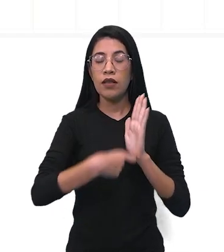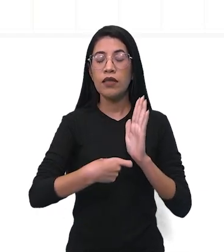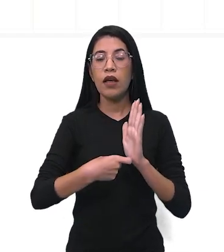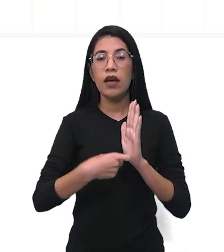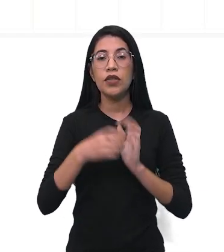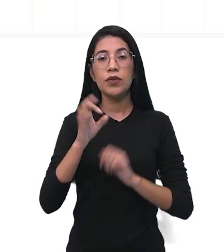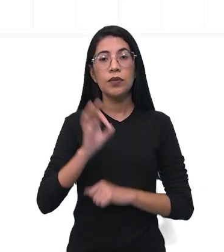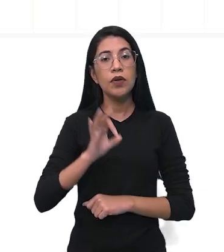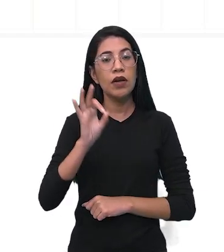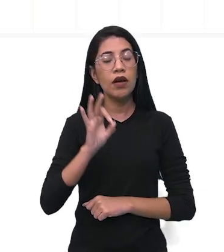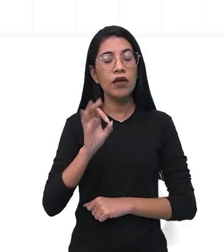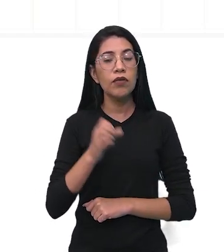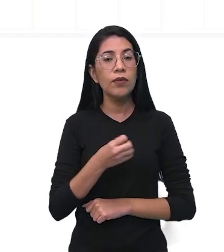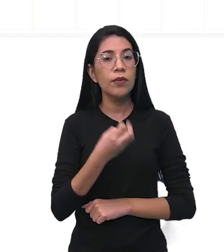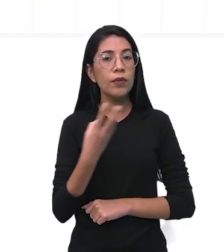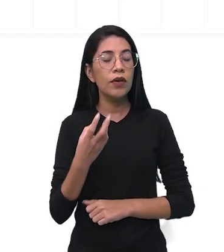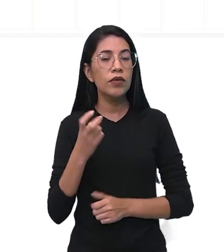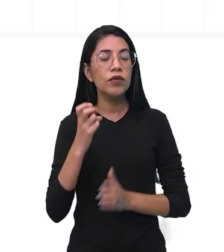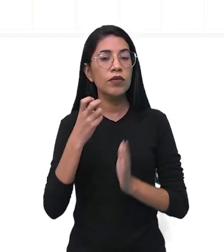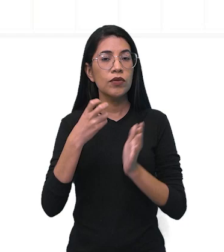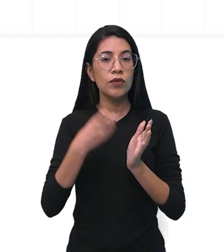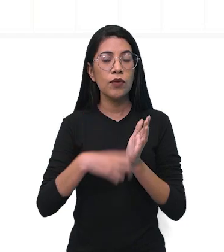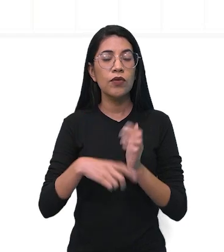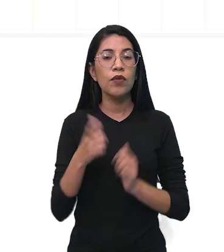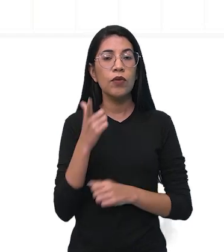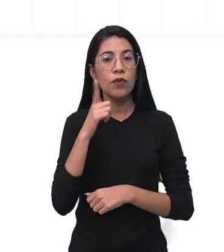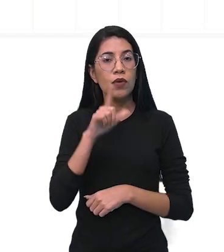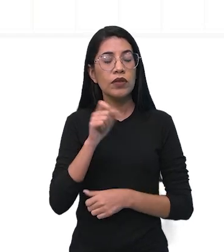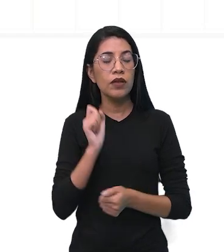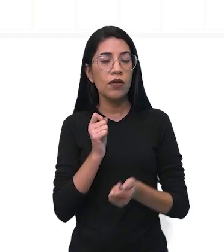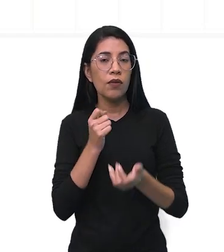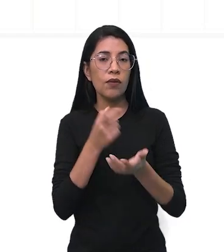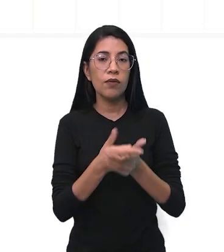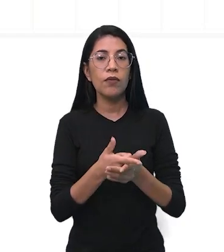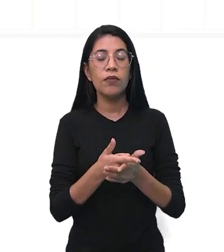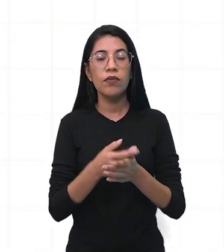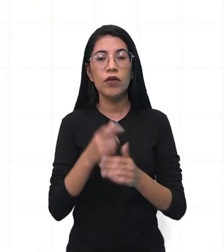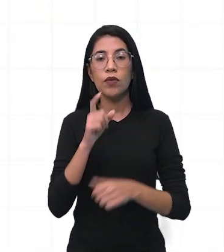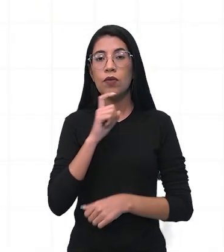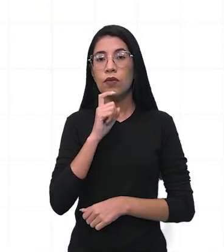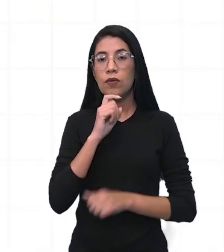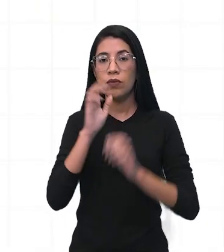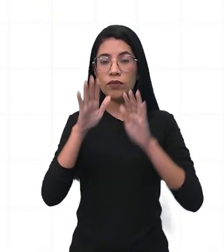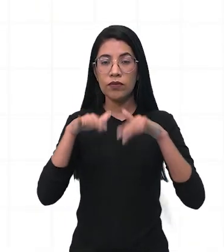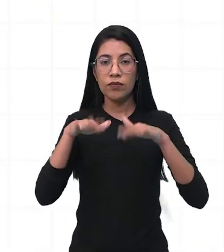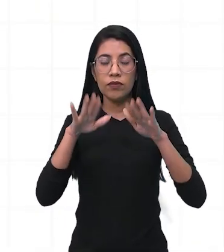por cento de desconto eu vou ganhar na compra desse ar-condicionado,